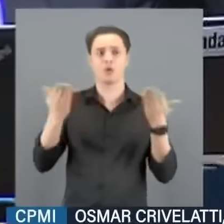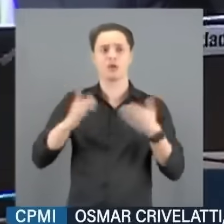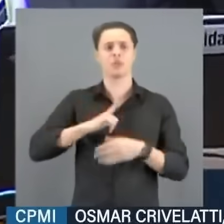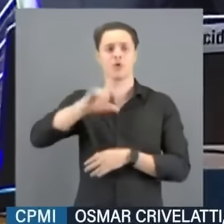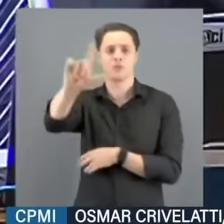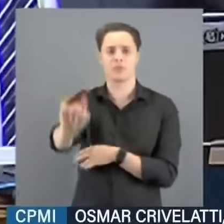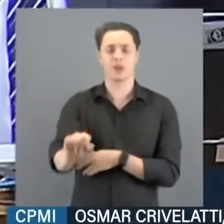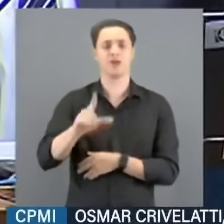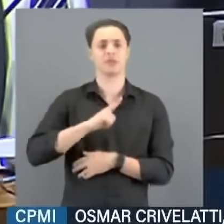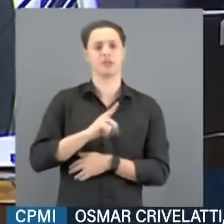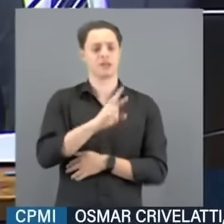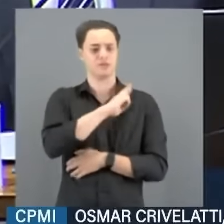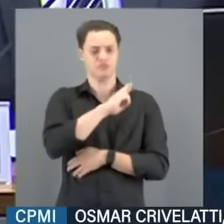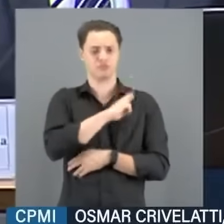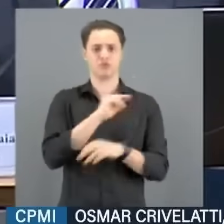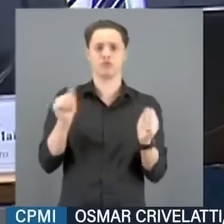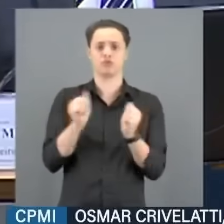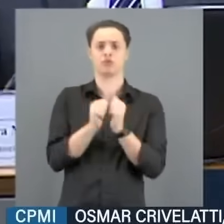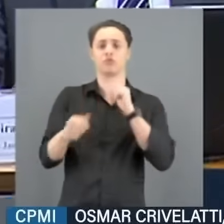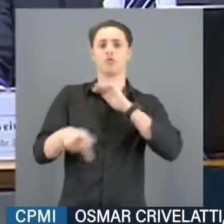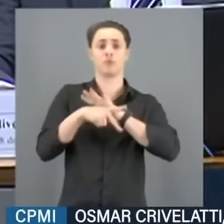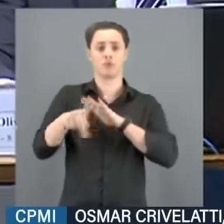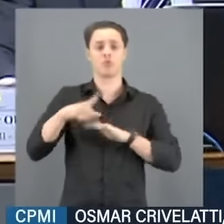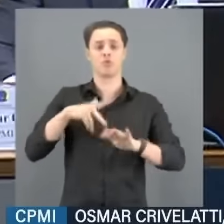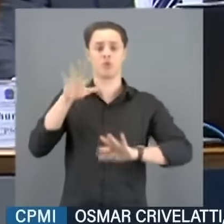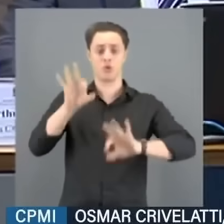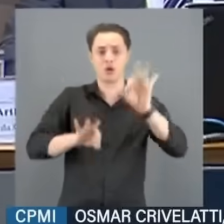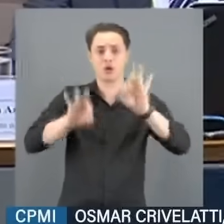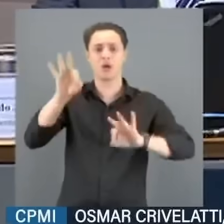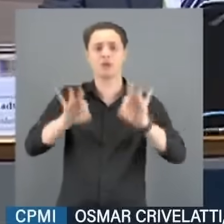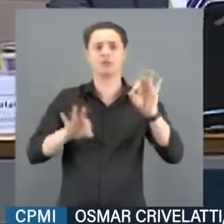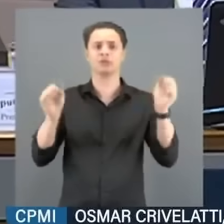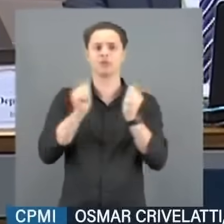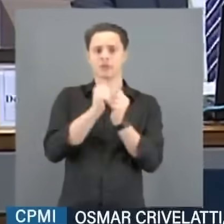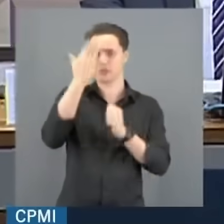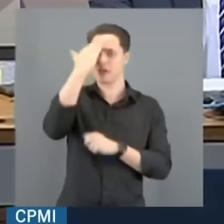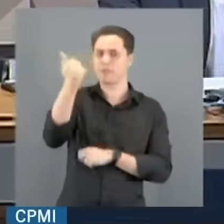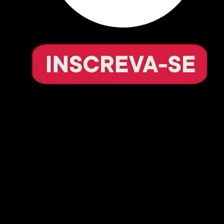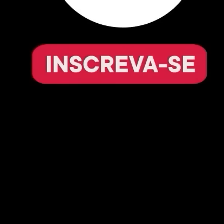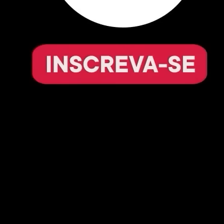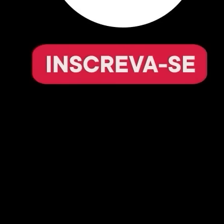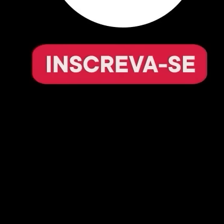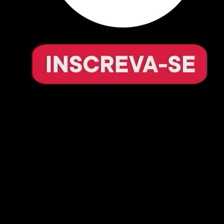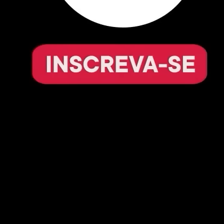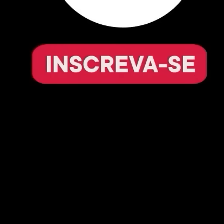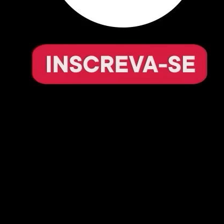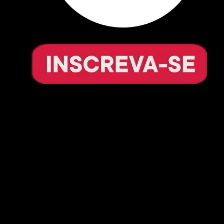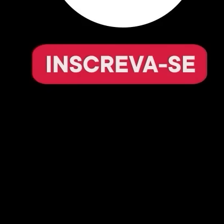de responsabilidade com a colocação. Senhora relatora, que não explica. Falou e não explicou nada.